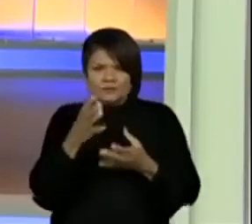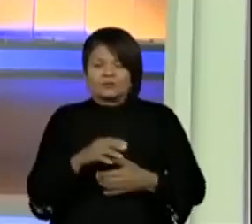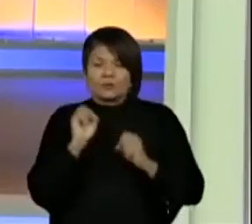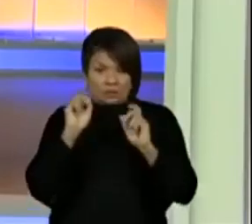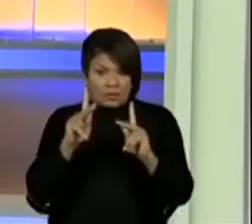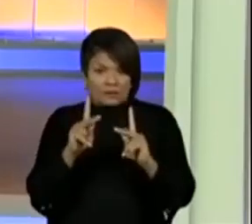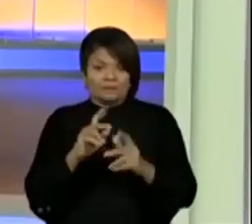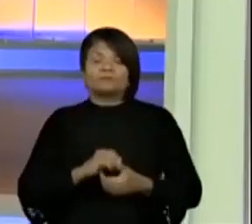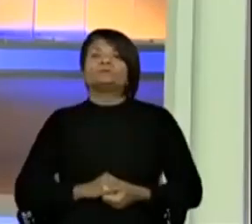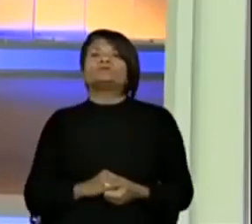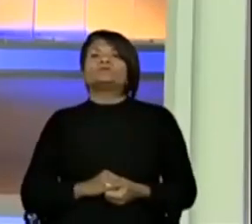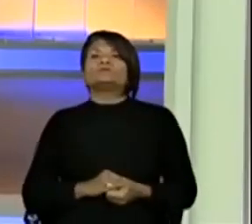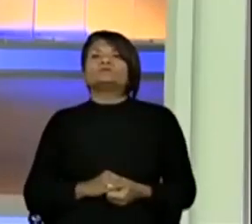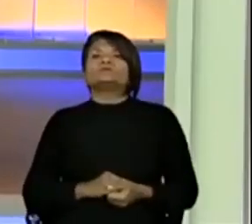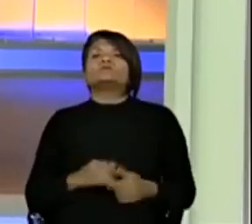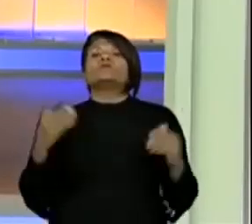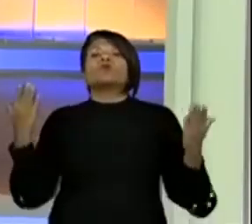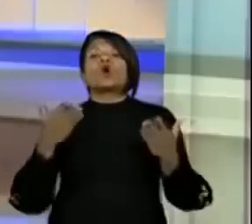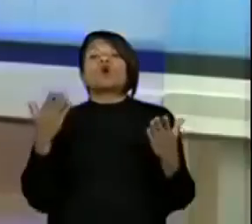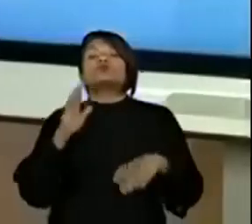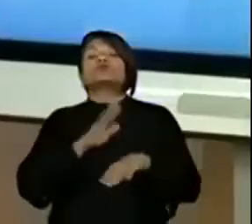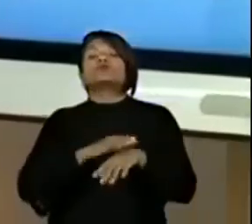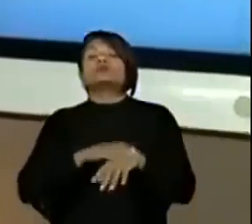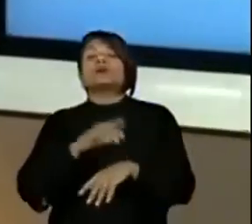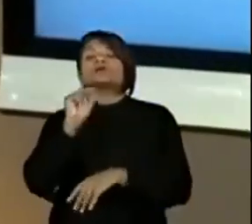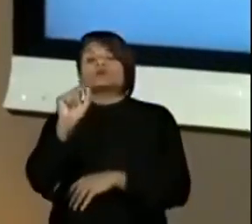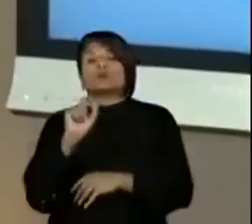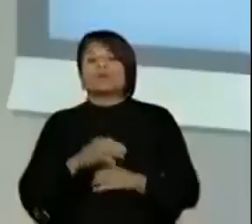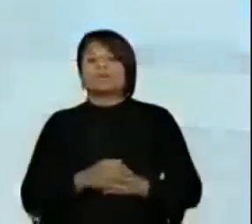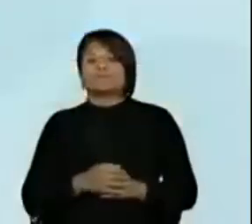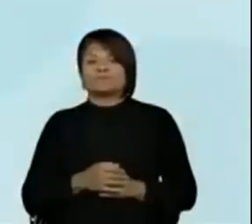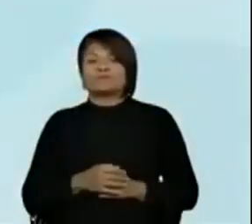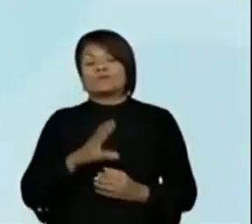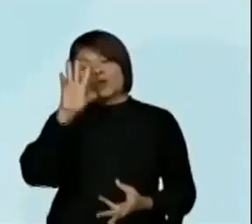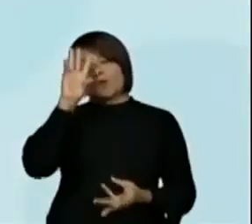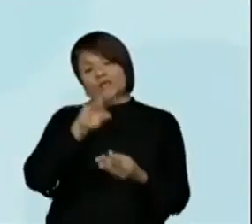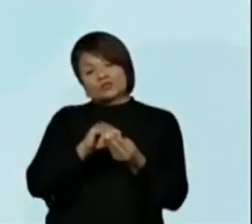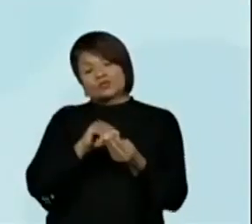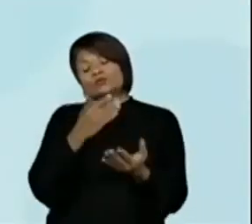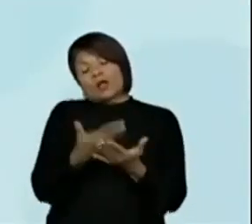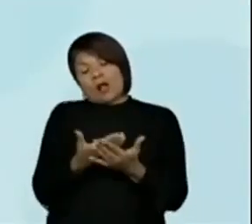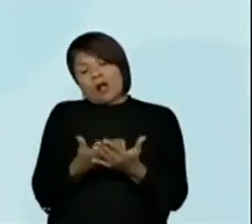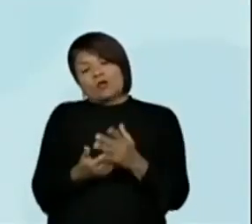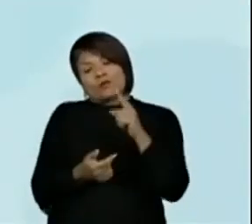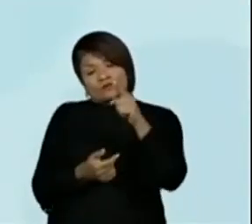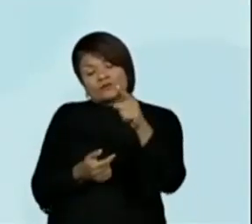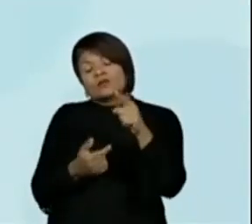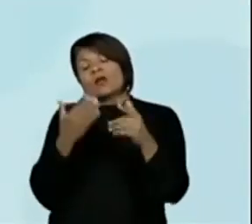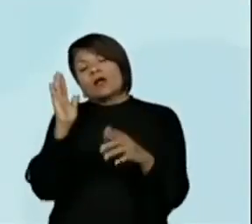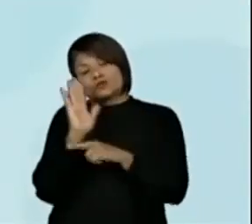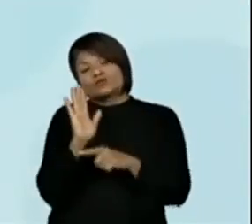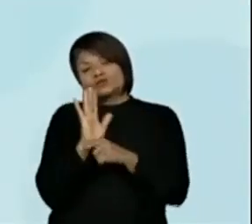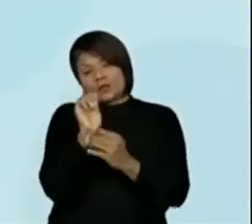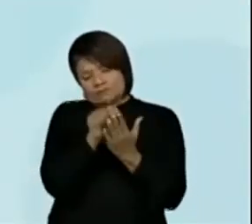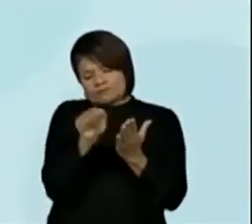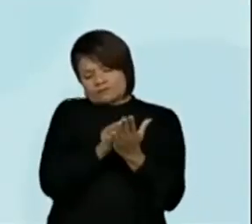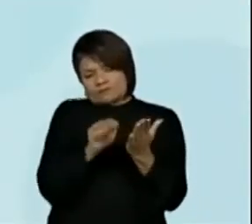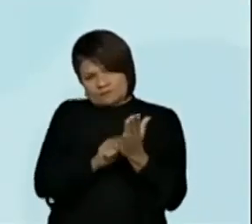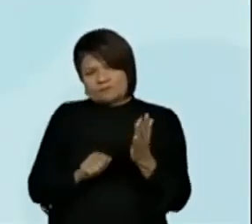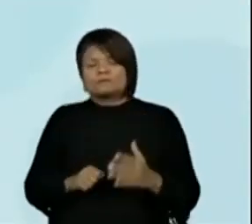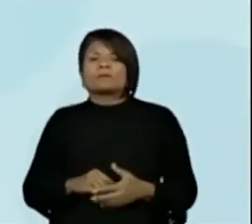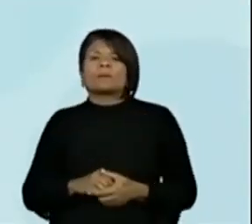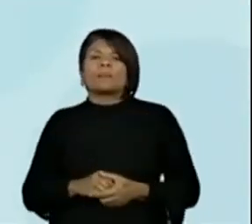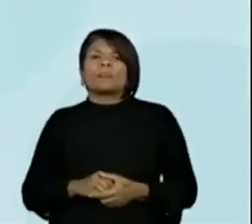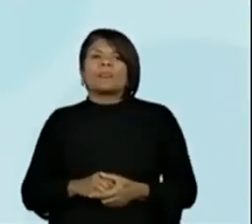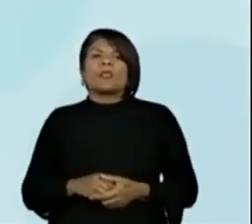aqui. O que fizemos hoje na aula? Isso aqui é um resumo para ajudar vocês, inclusive, na anotação.